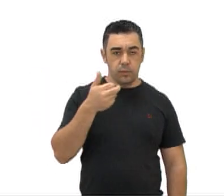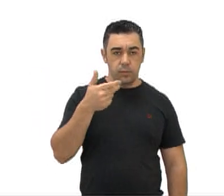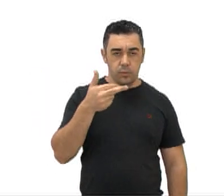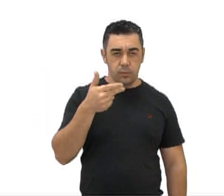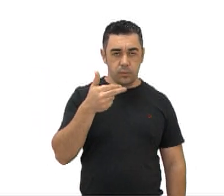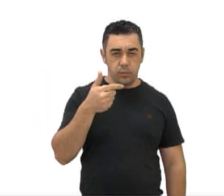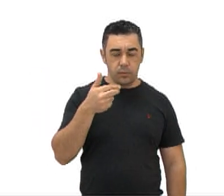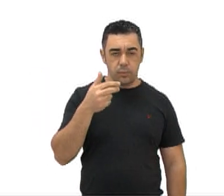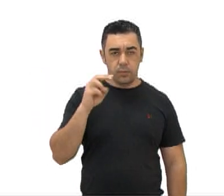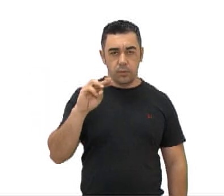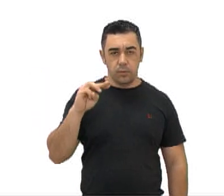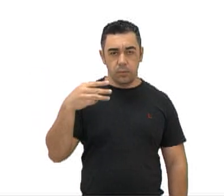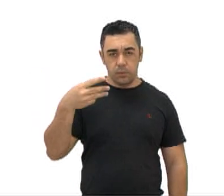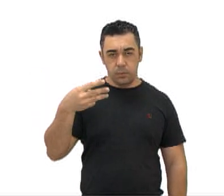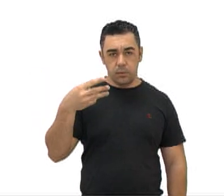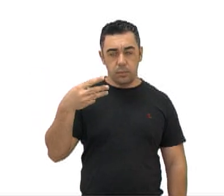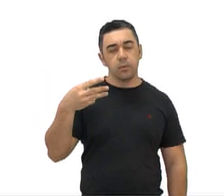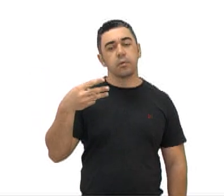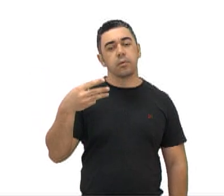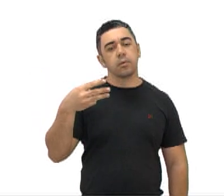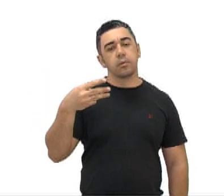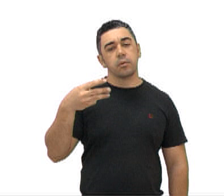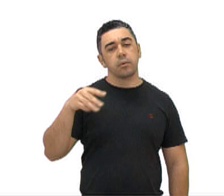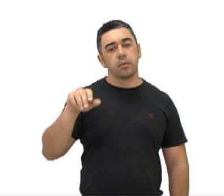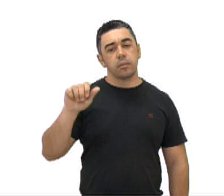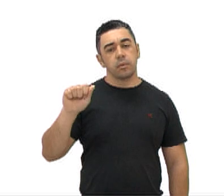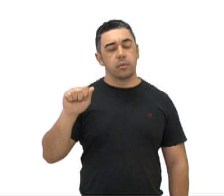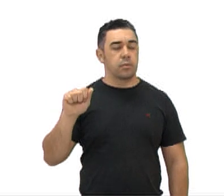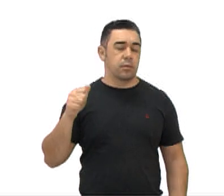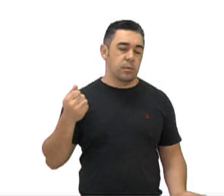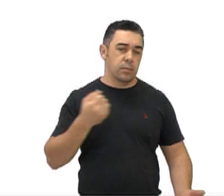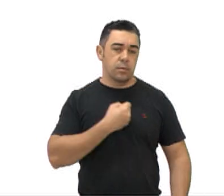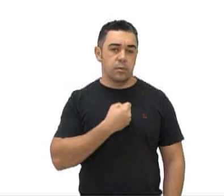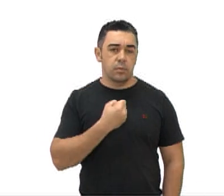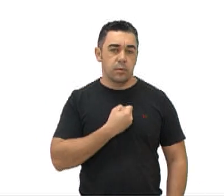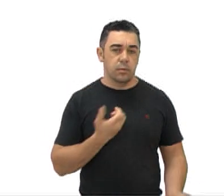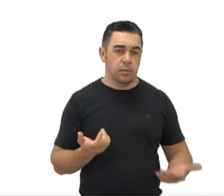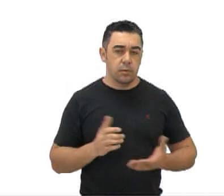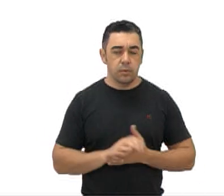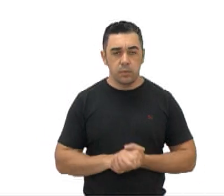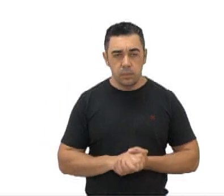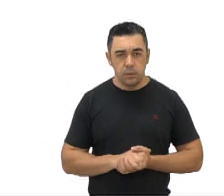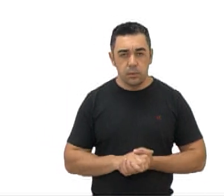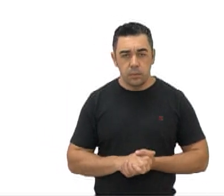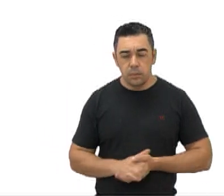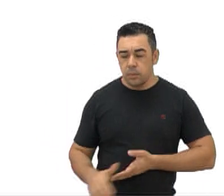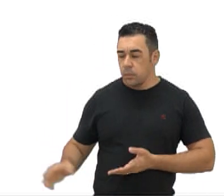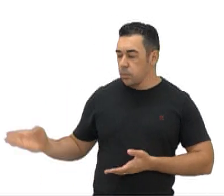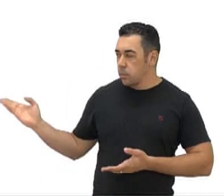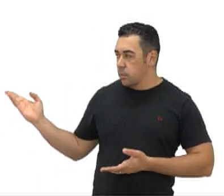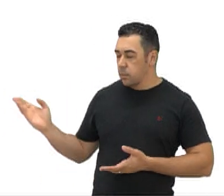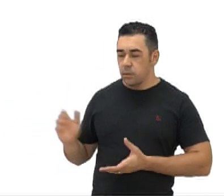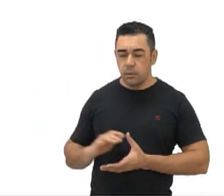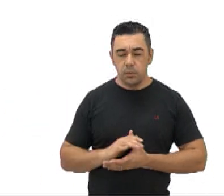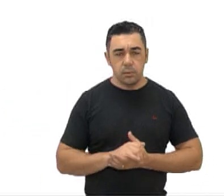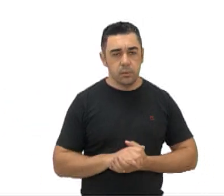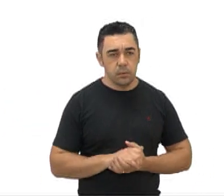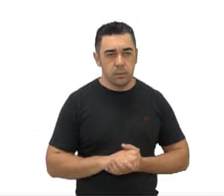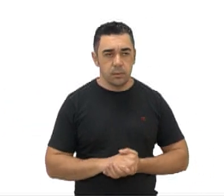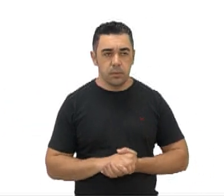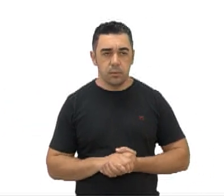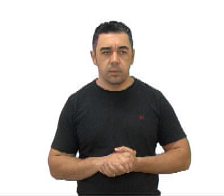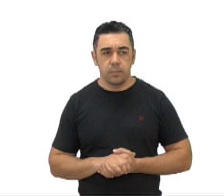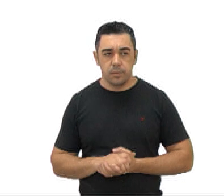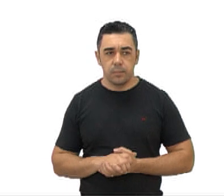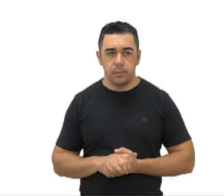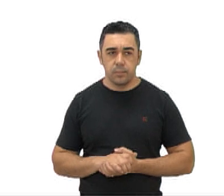ao triplo de um número. Então, triplo, você já tem a associação que são 3, vezes esse